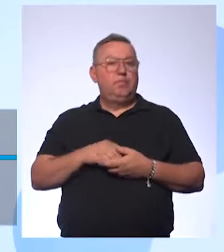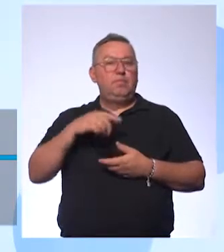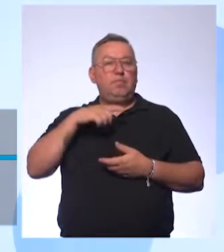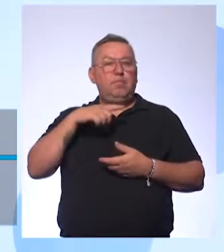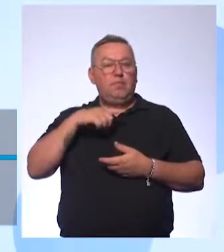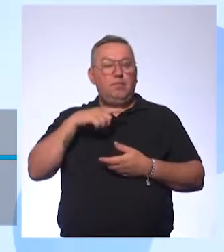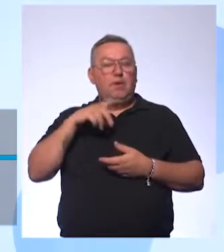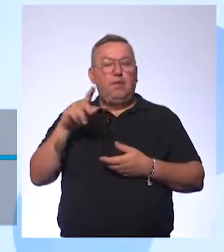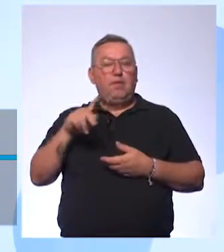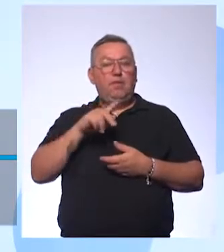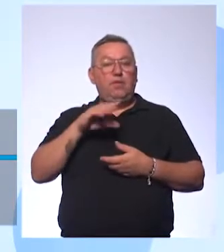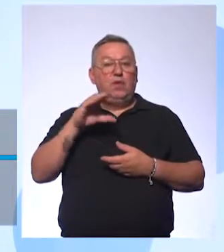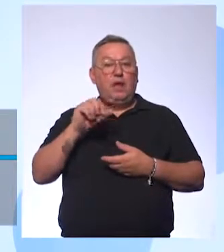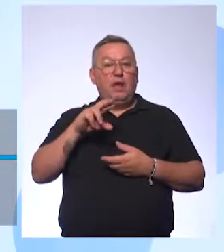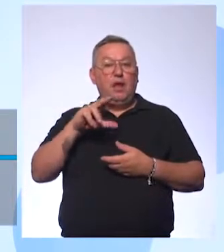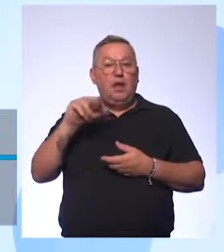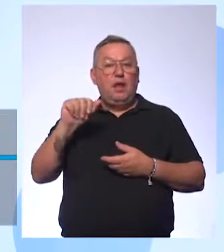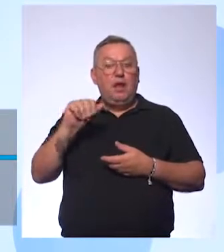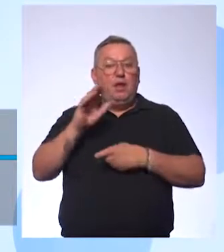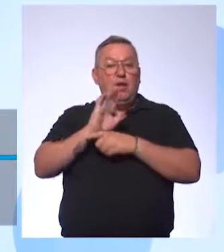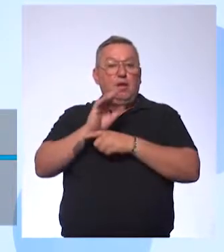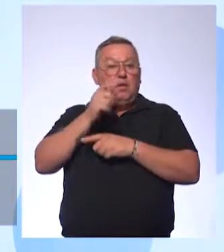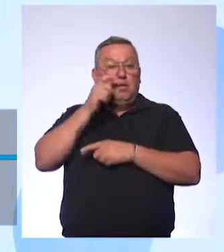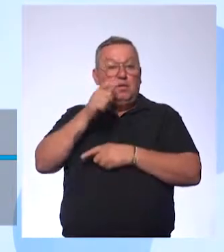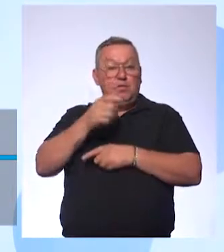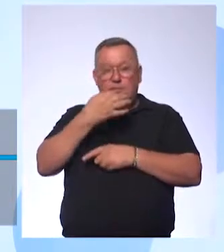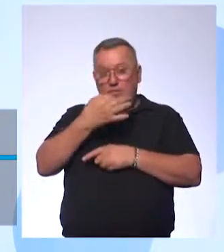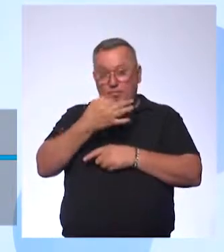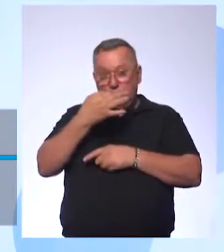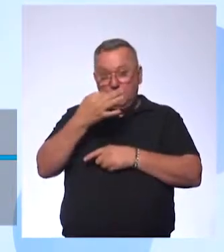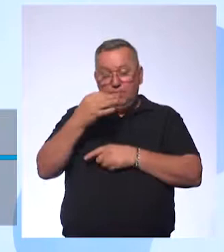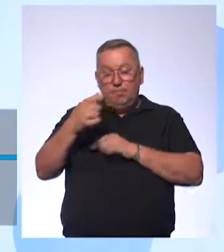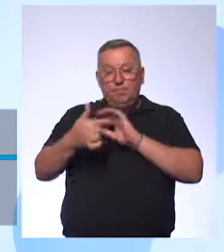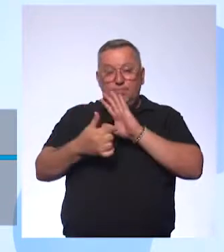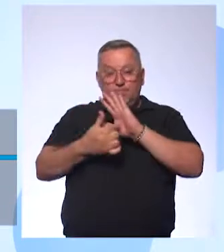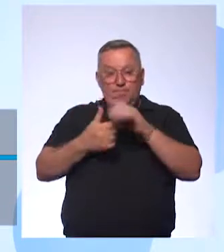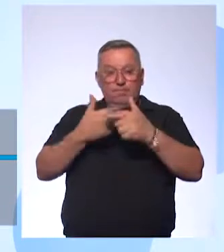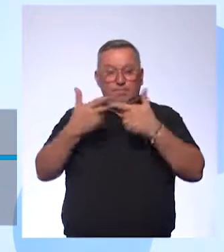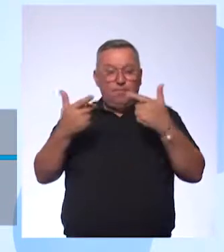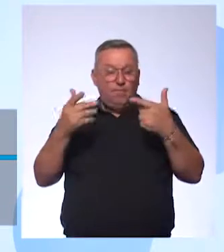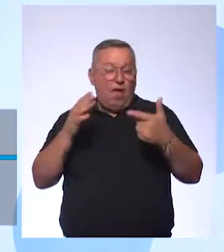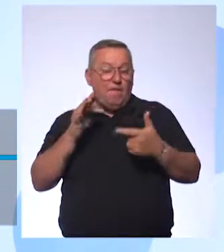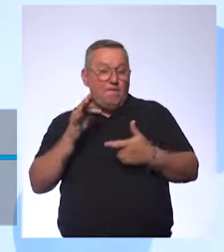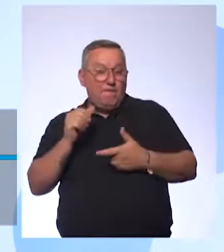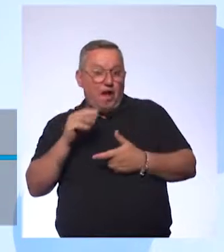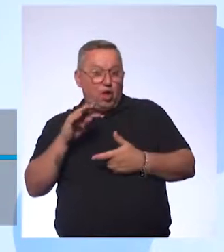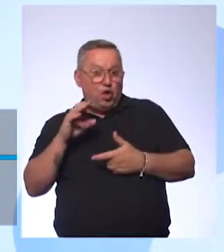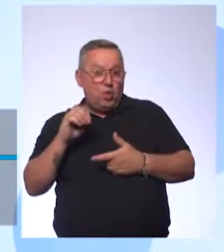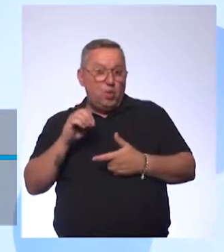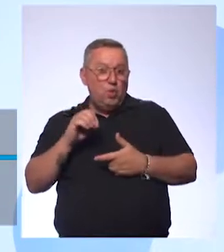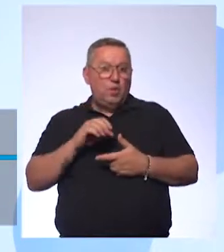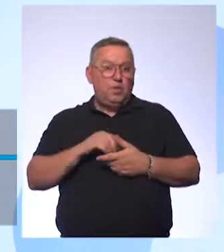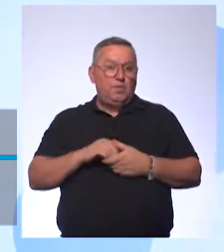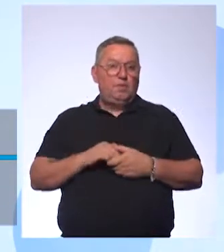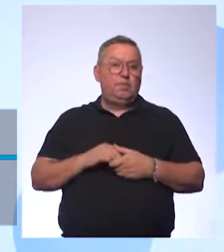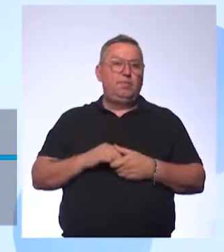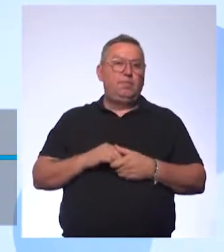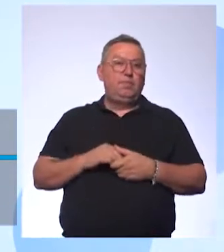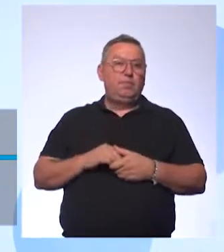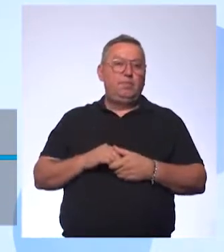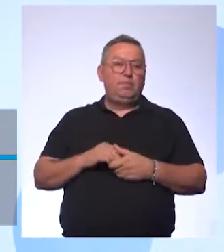aqui, ó, pro Carla. O filme é interessante, opinião, apresenta relatos verídicos, fato. Agora começou a